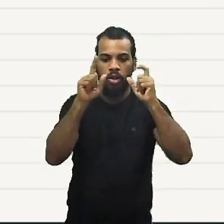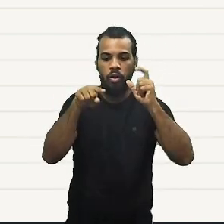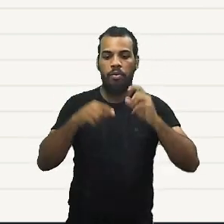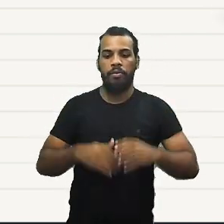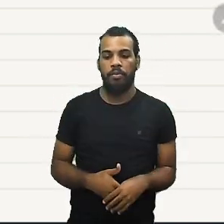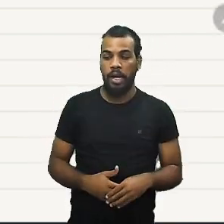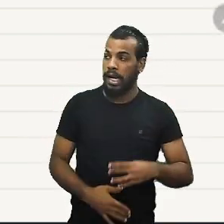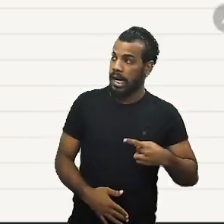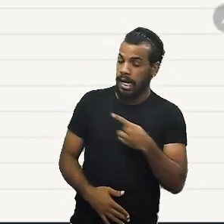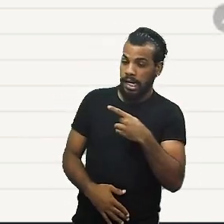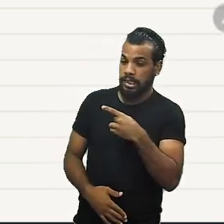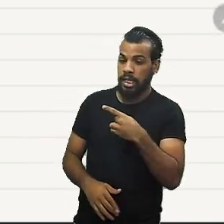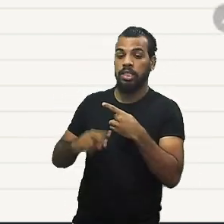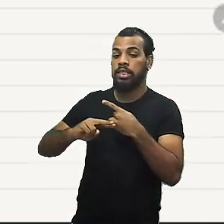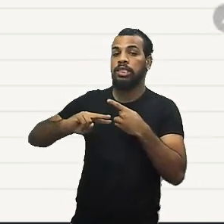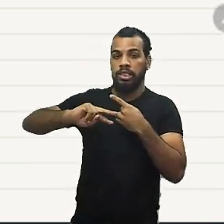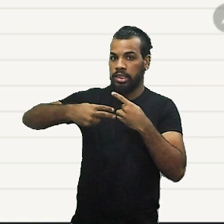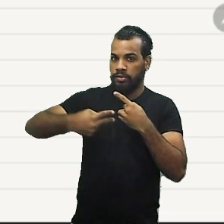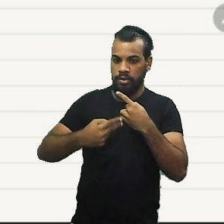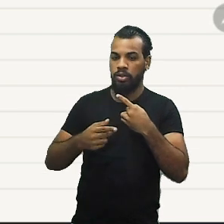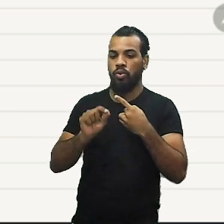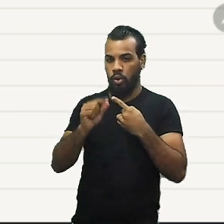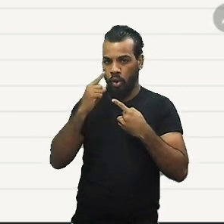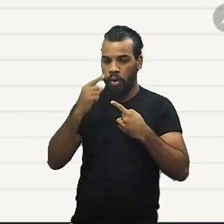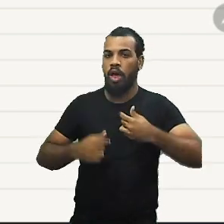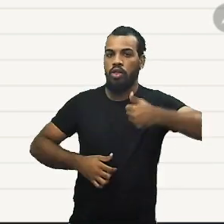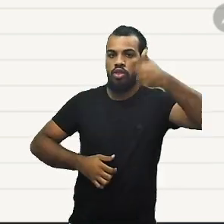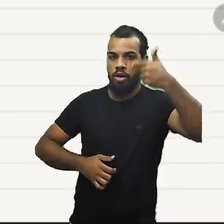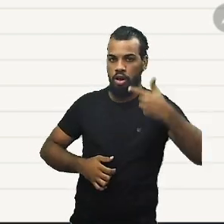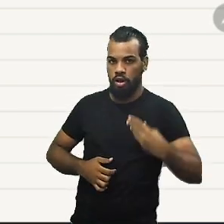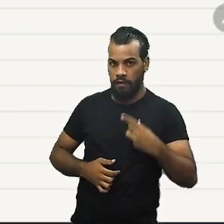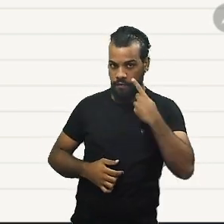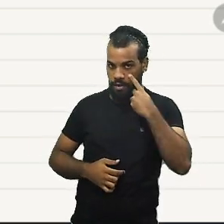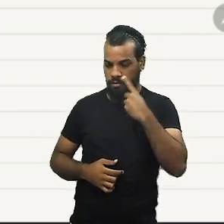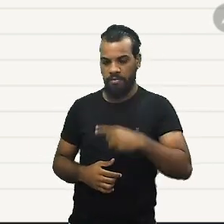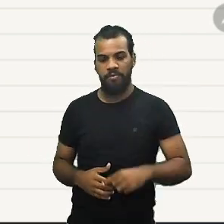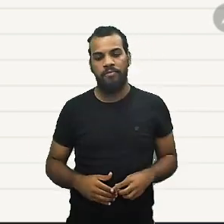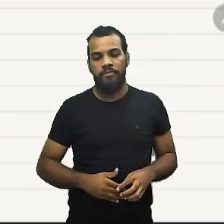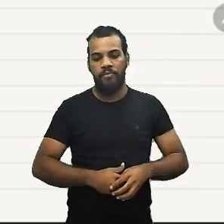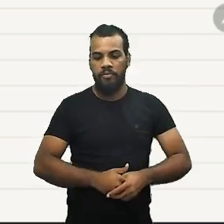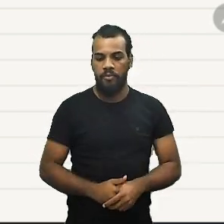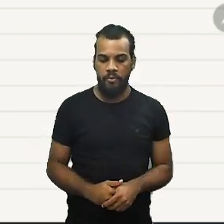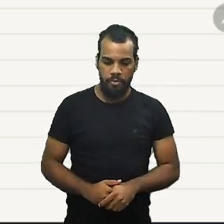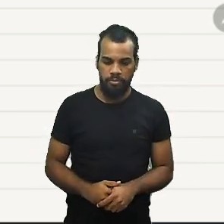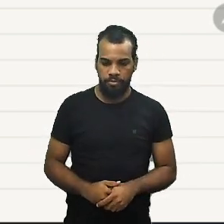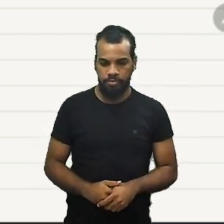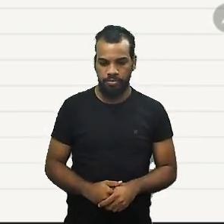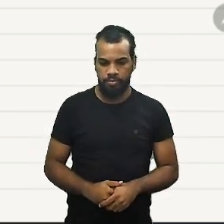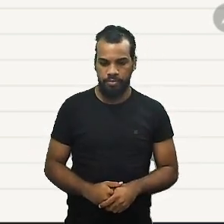assim. A teoria número 1 vai ser chamada de teoria